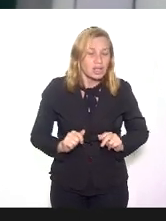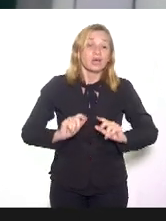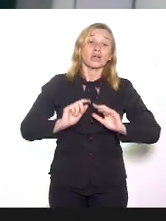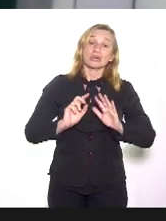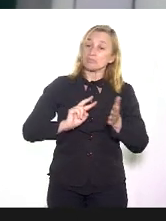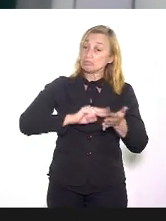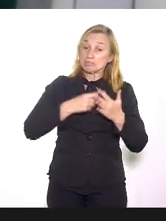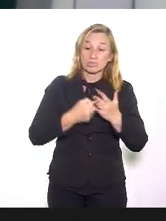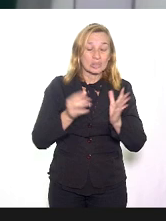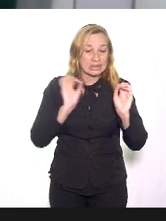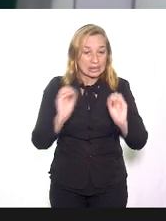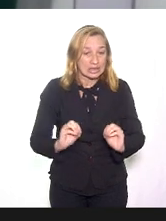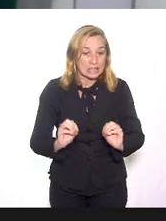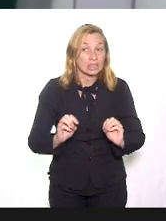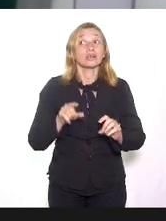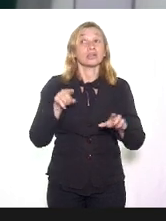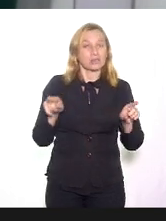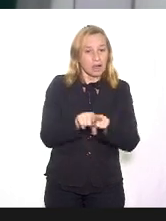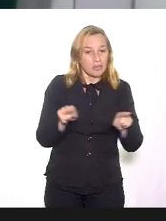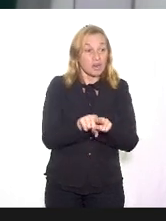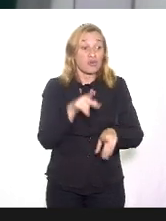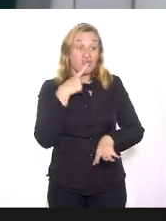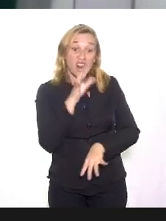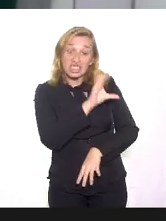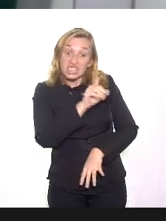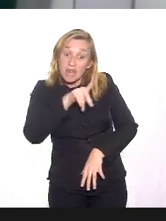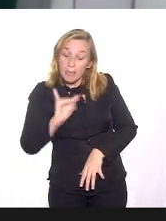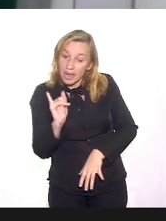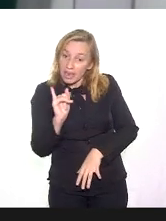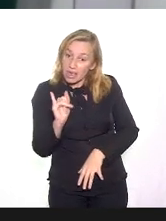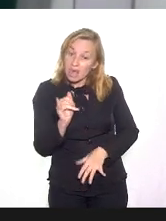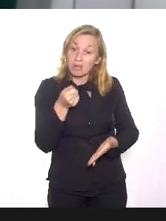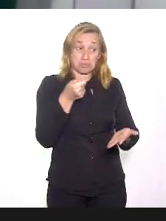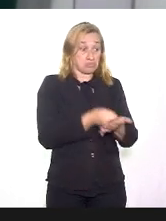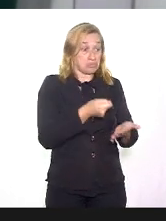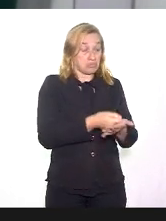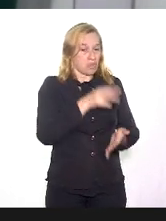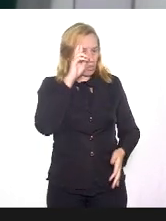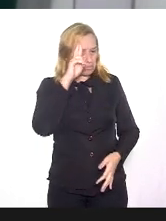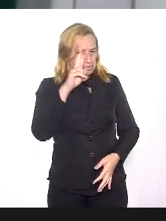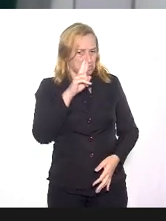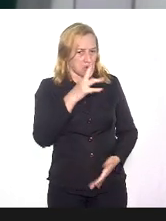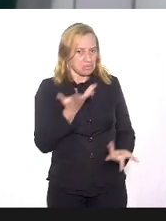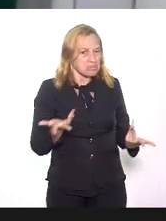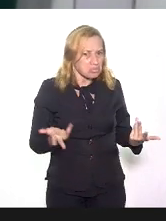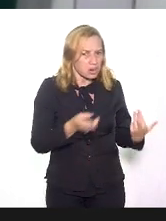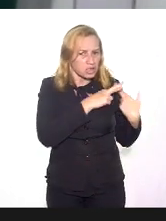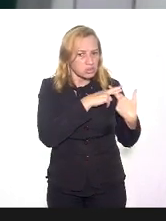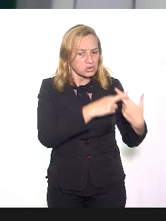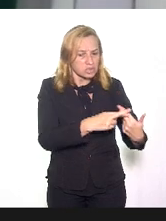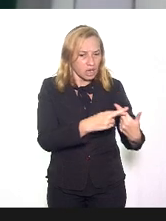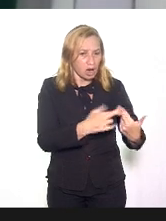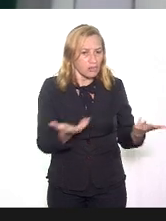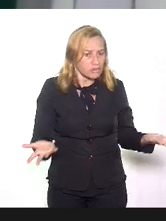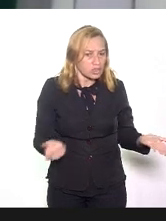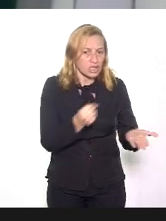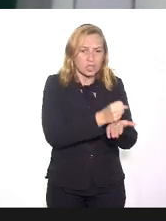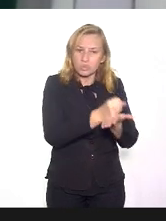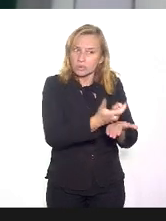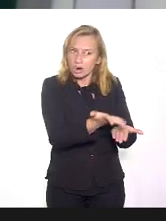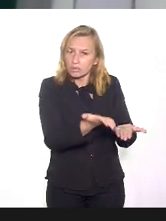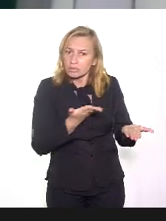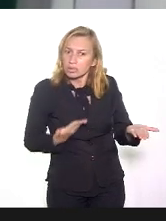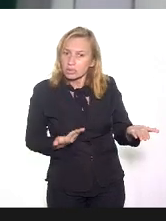isso também foi indagado da CPI, as autoridades subscritoras, signatárias deste